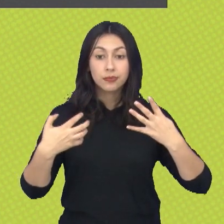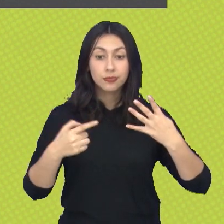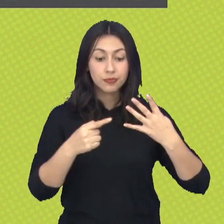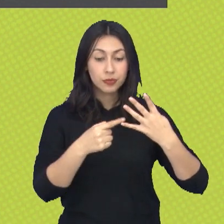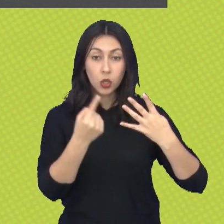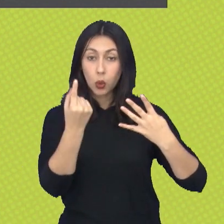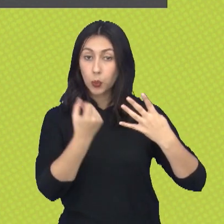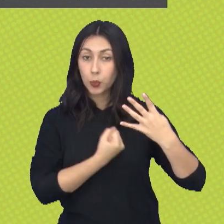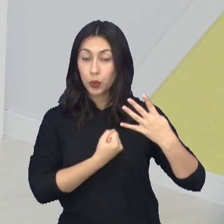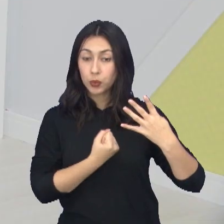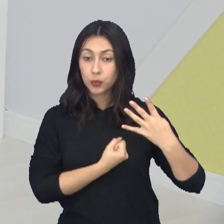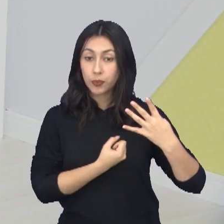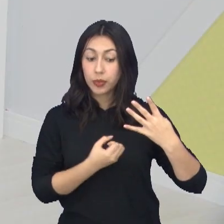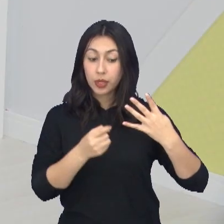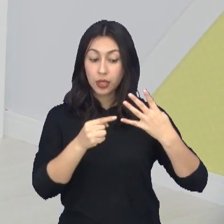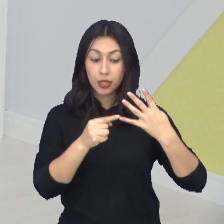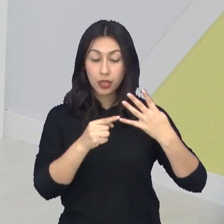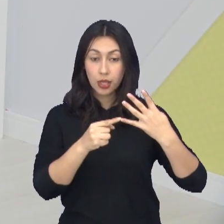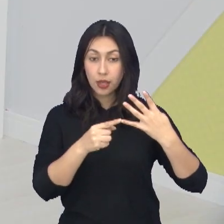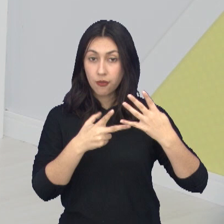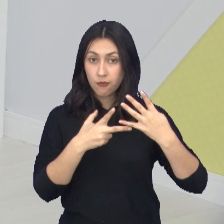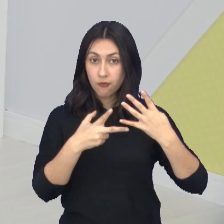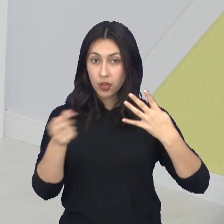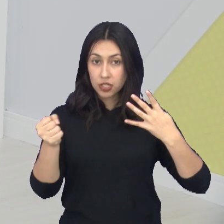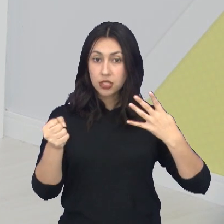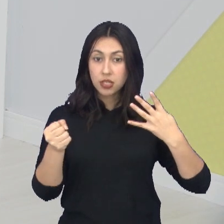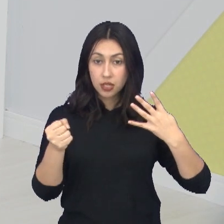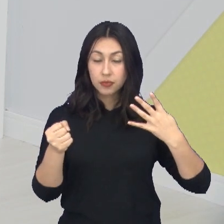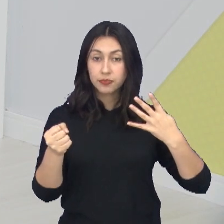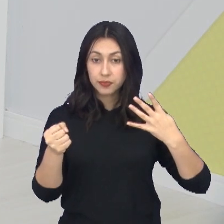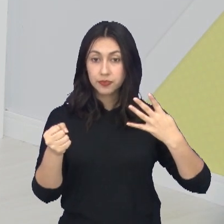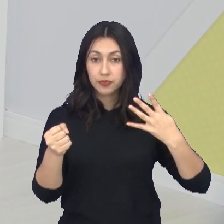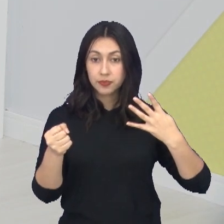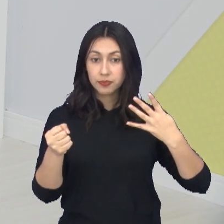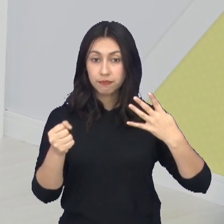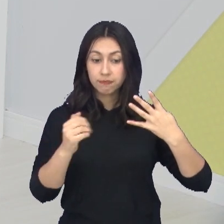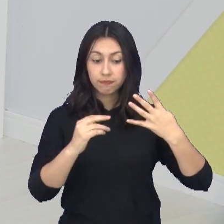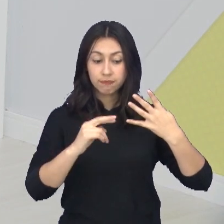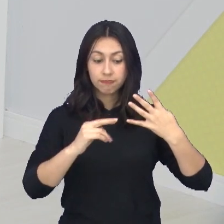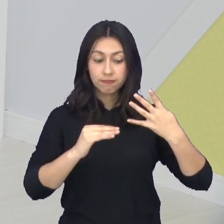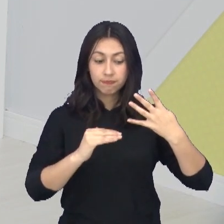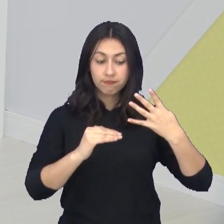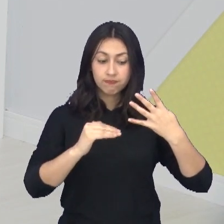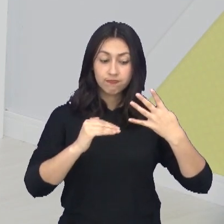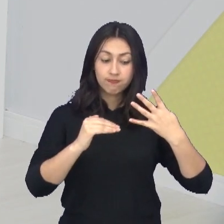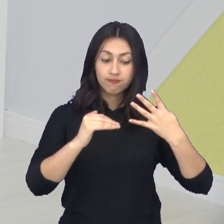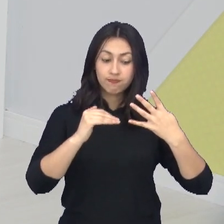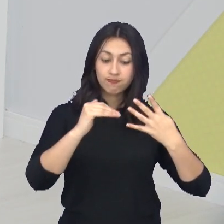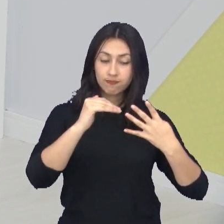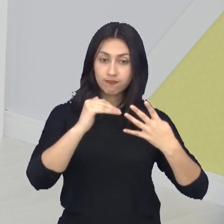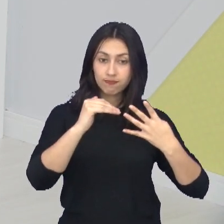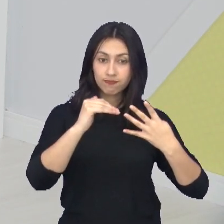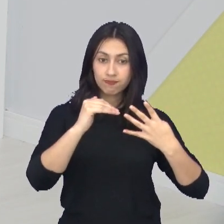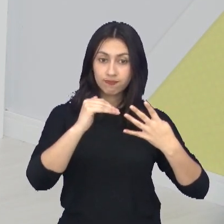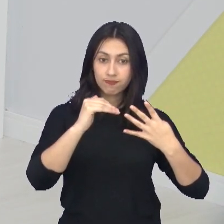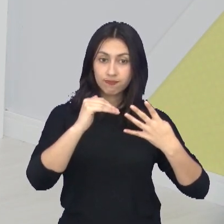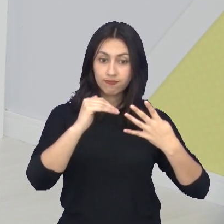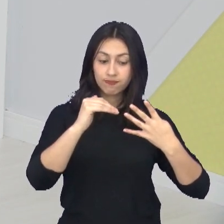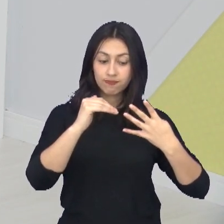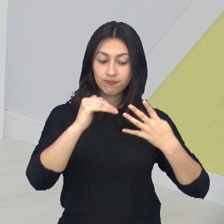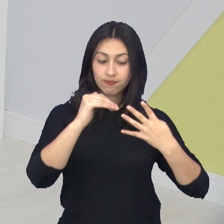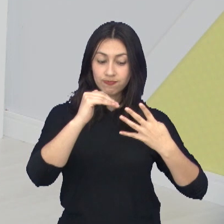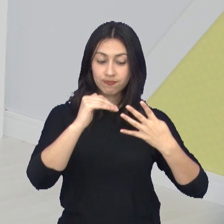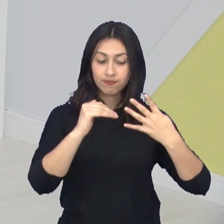em quarto com 1 ponto. Se vencer, o Joséense empata ali com o Nacional em termos de pontos, dependendo